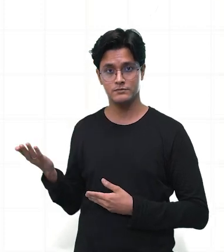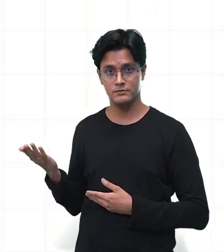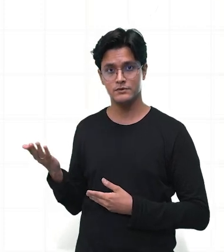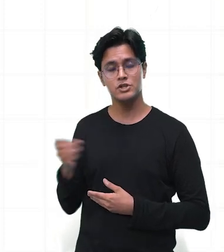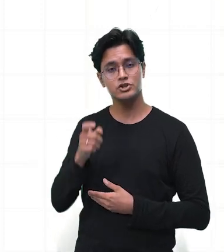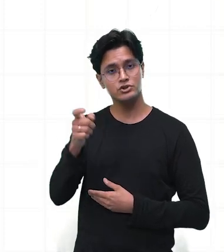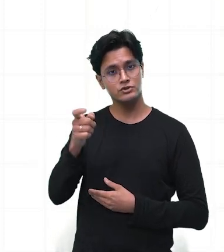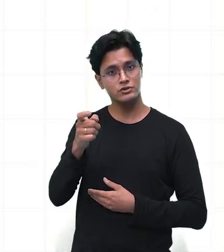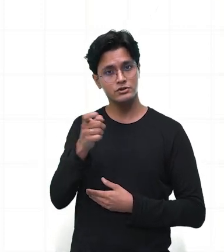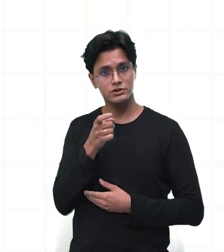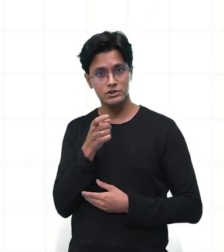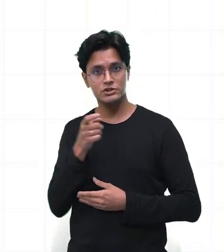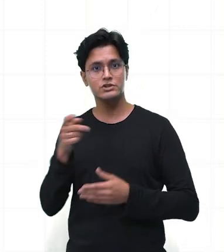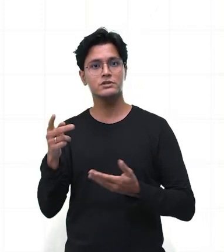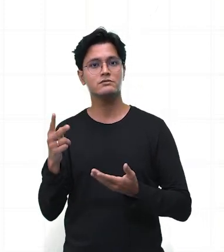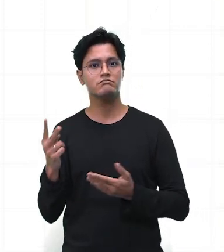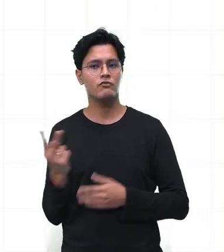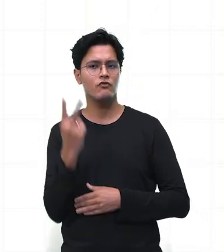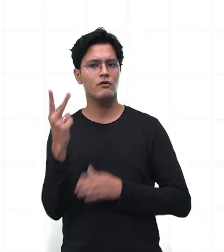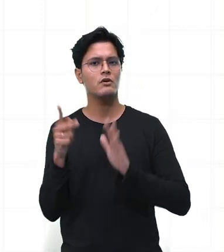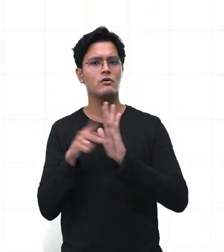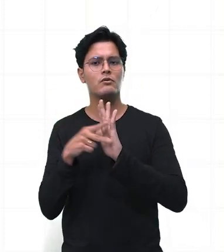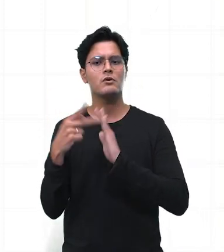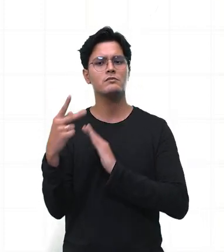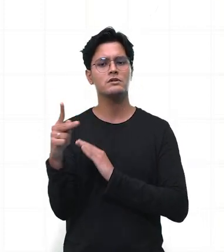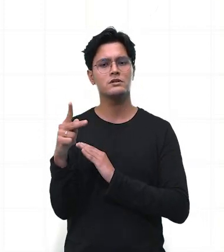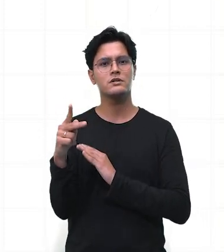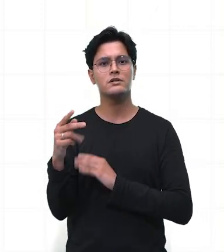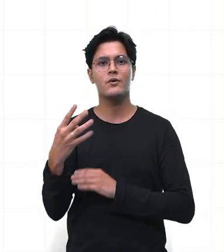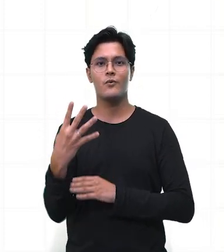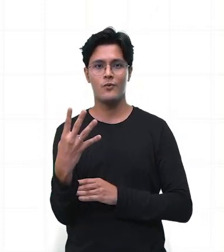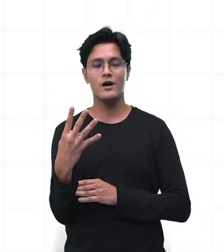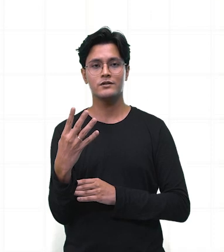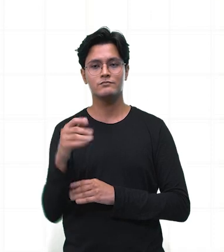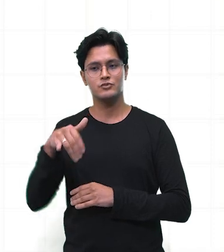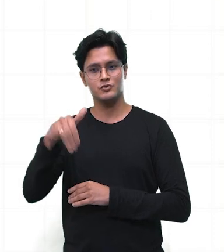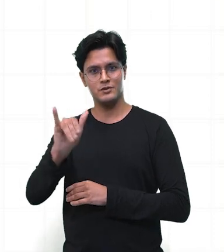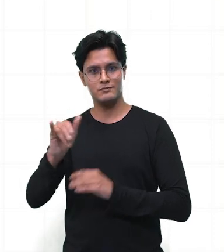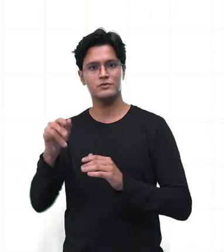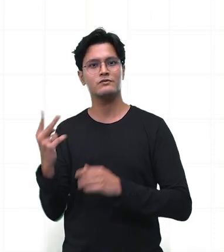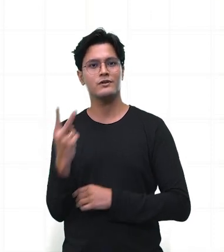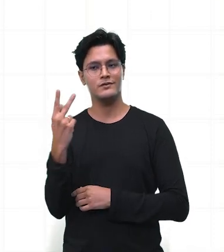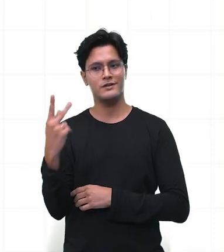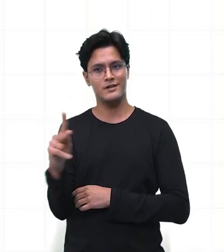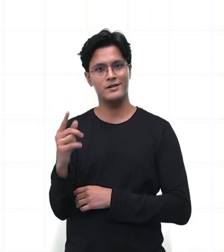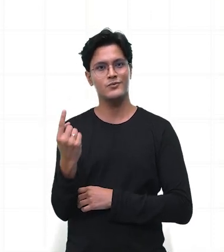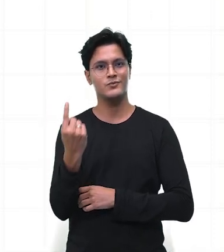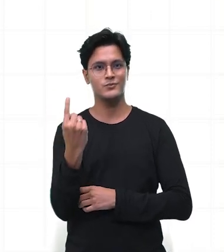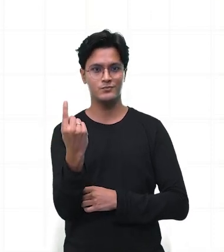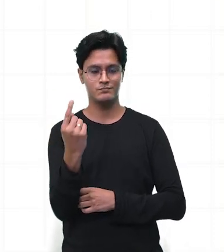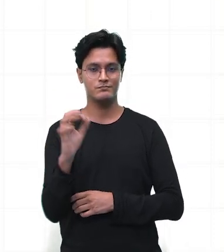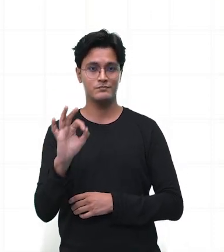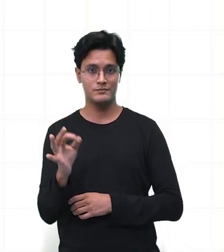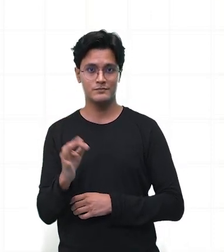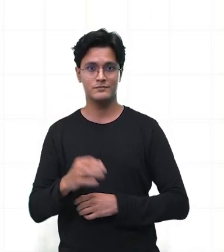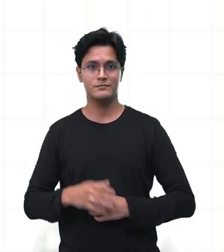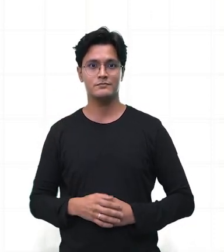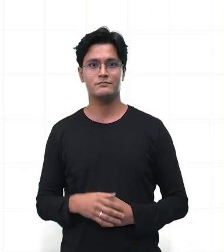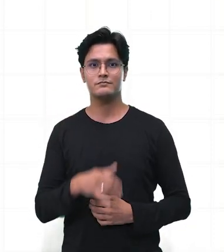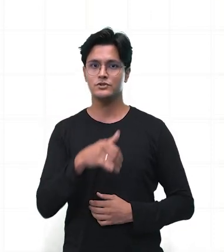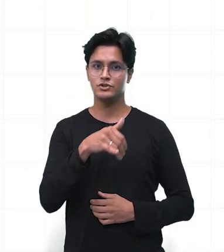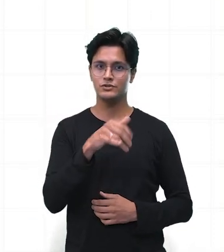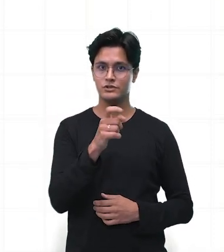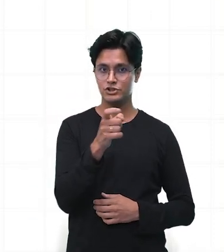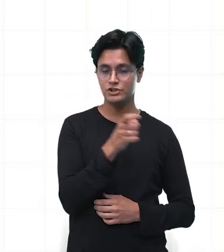x, ele vale 4 e o y, ele vale 1. Beleza? Quando o x valer 4 e